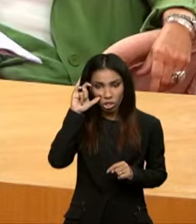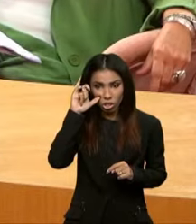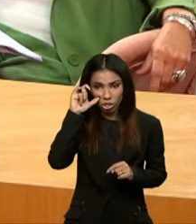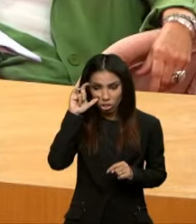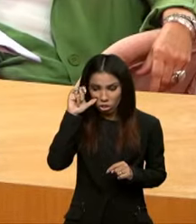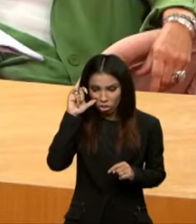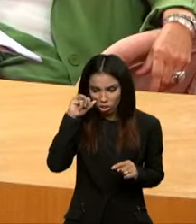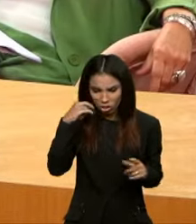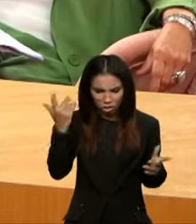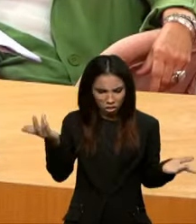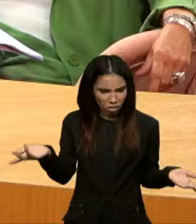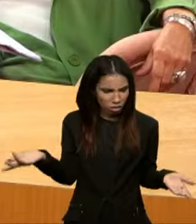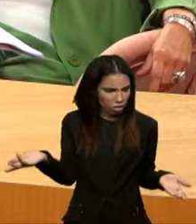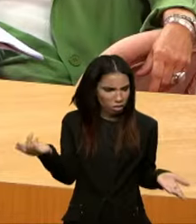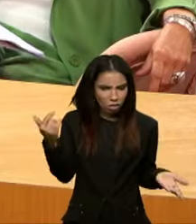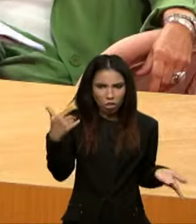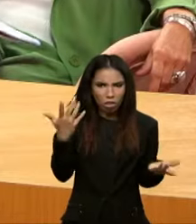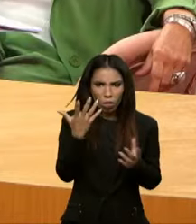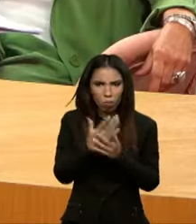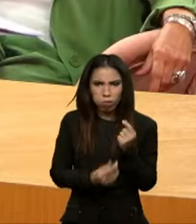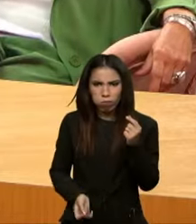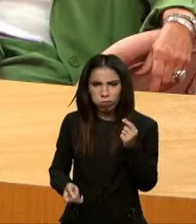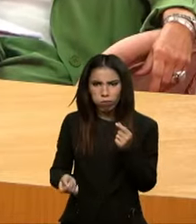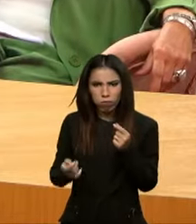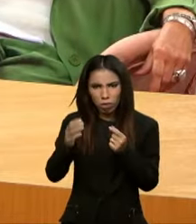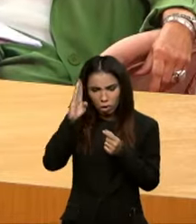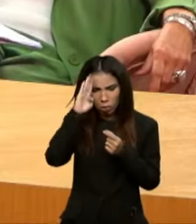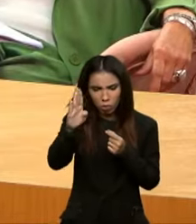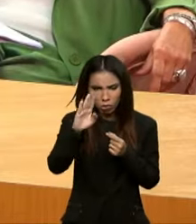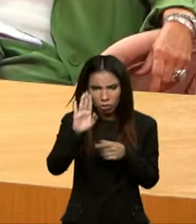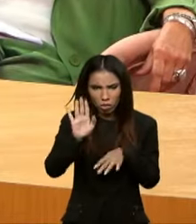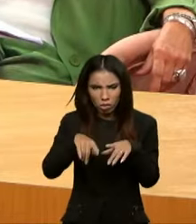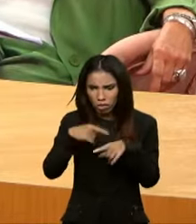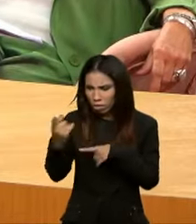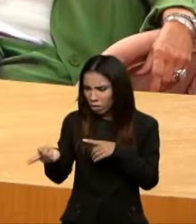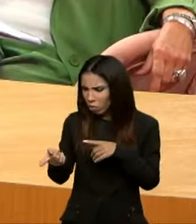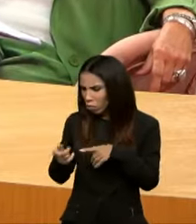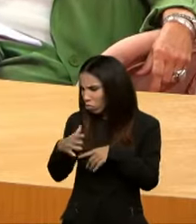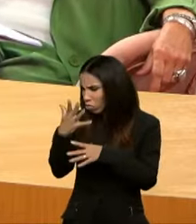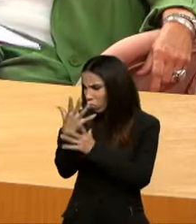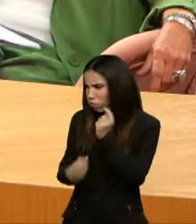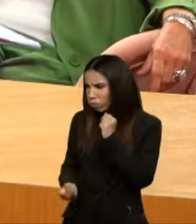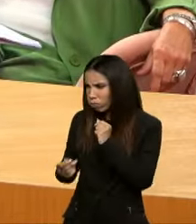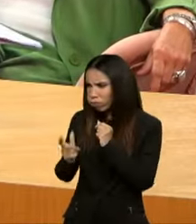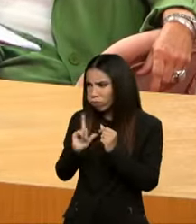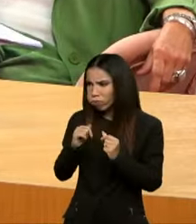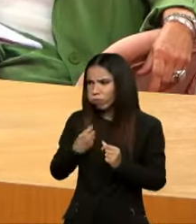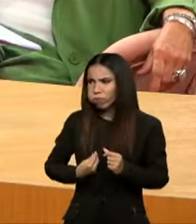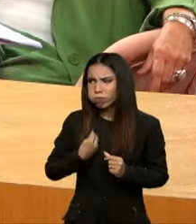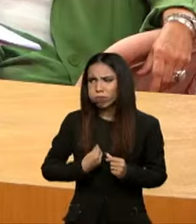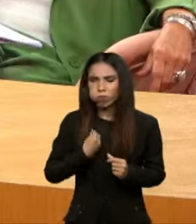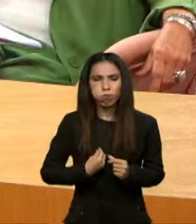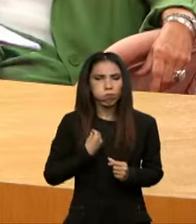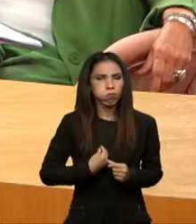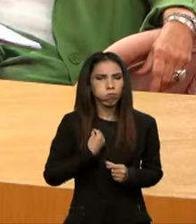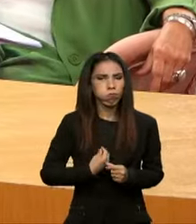vê. Tem assim, principais, mais ou menos, e gerais. Ele tava nos gerais.